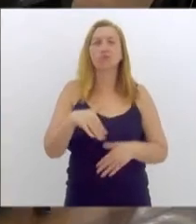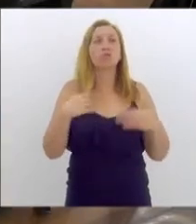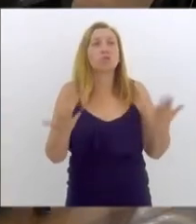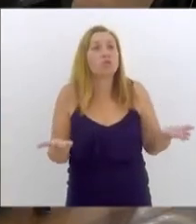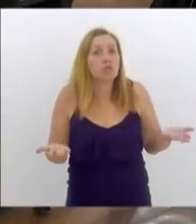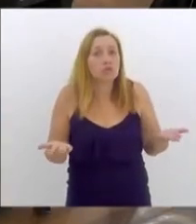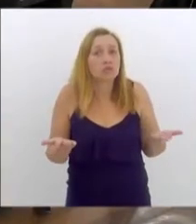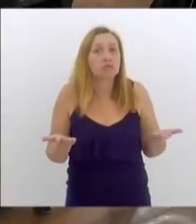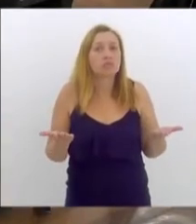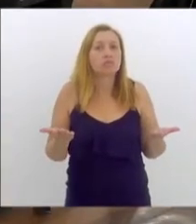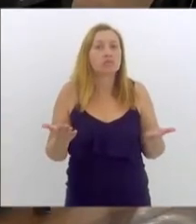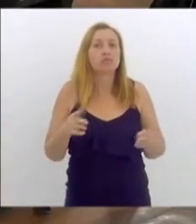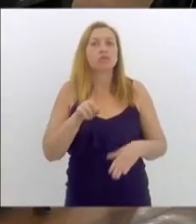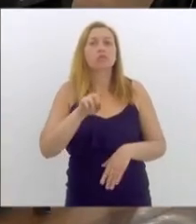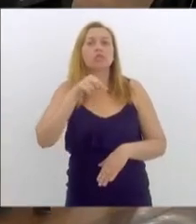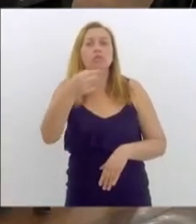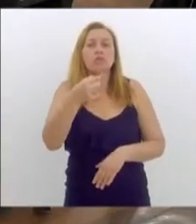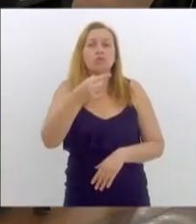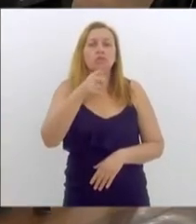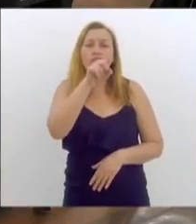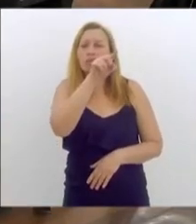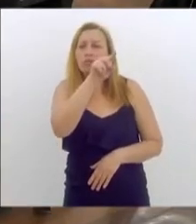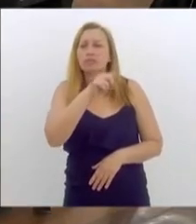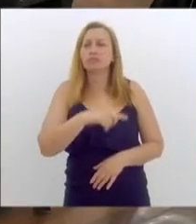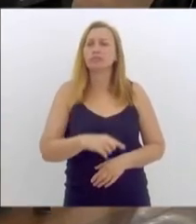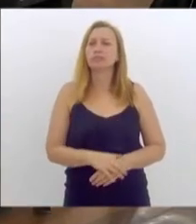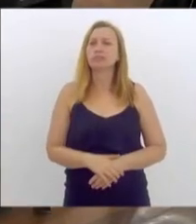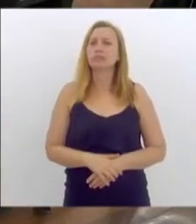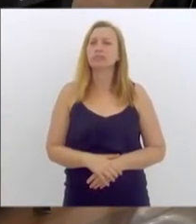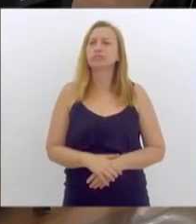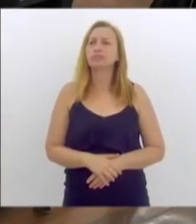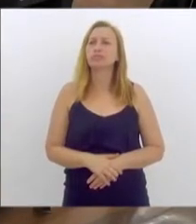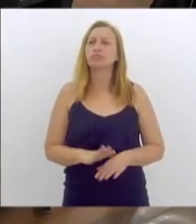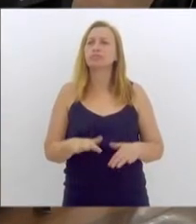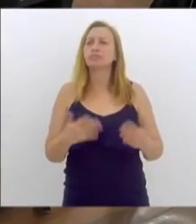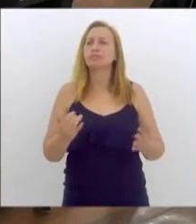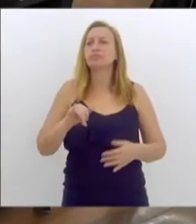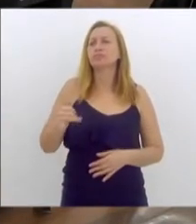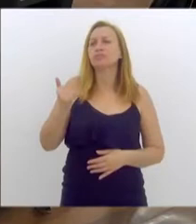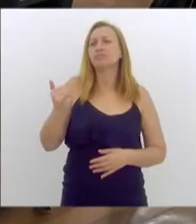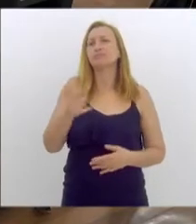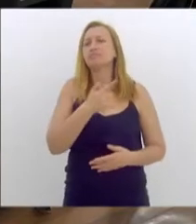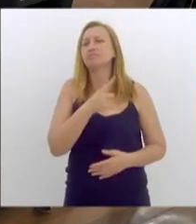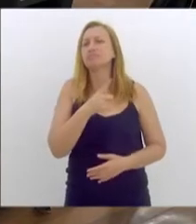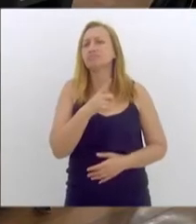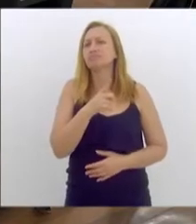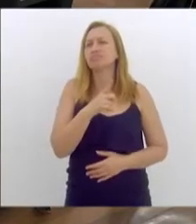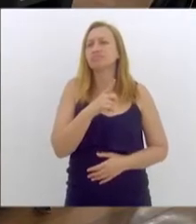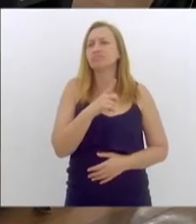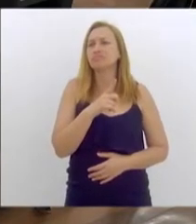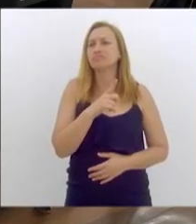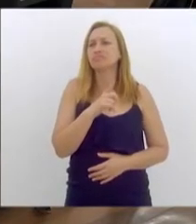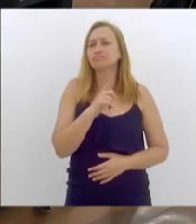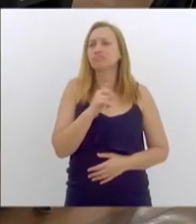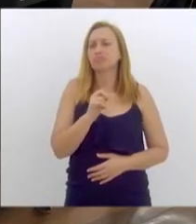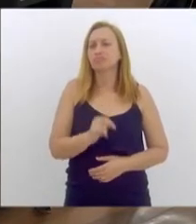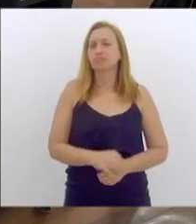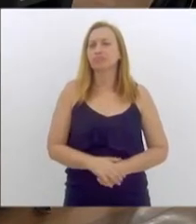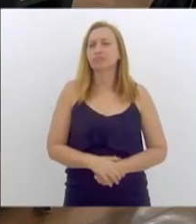lá no anterior com que inflação você